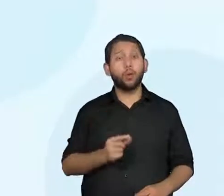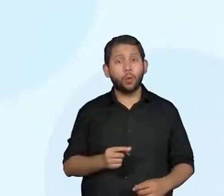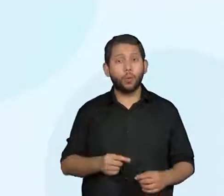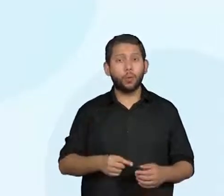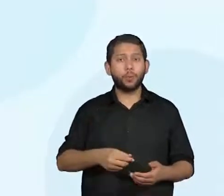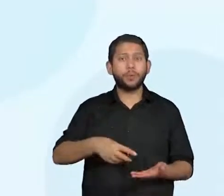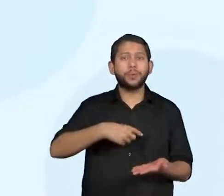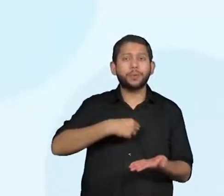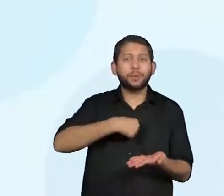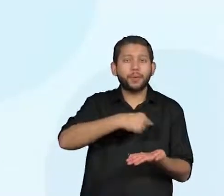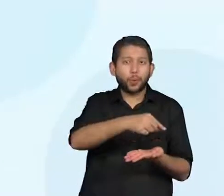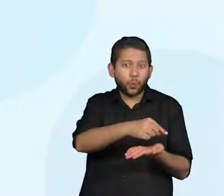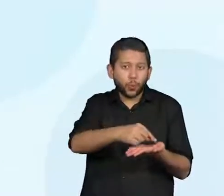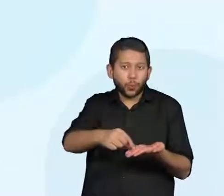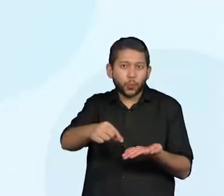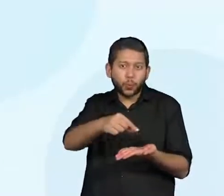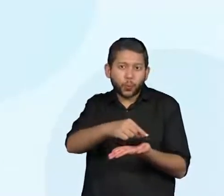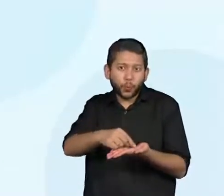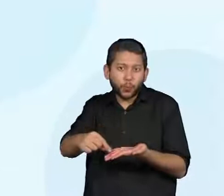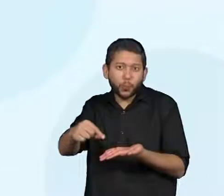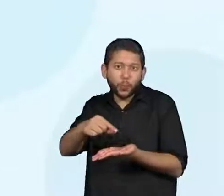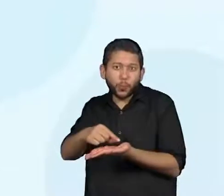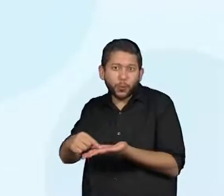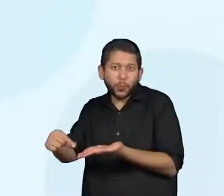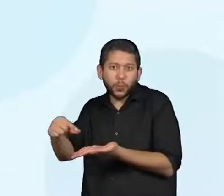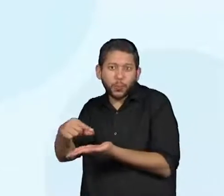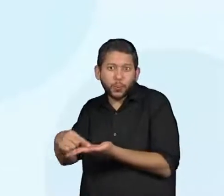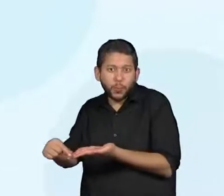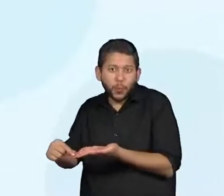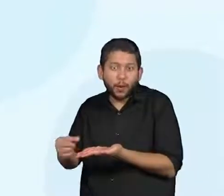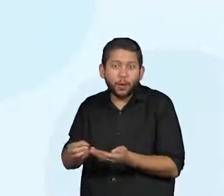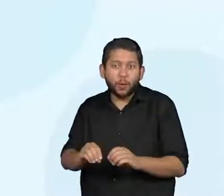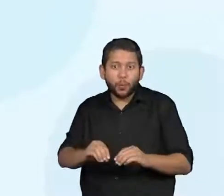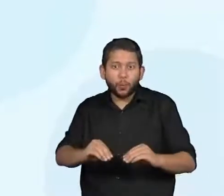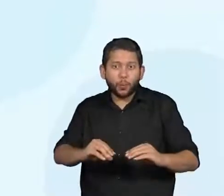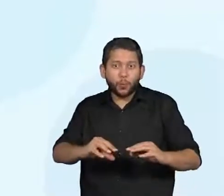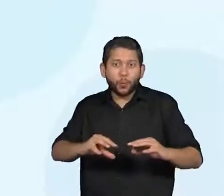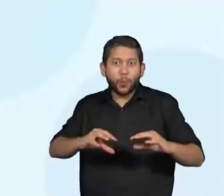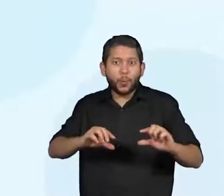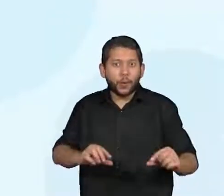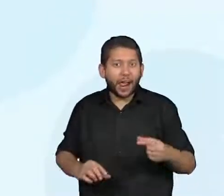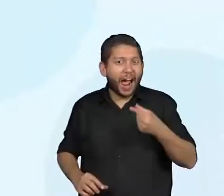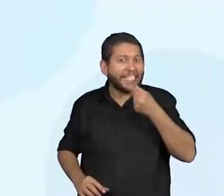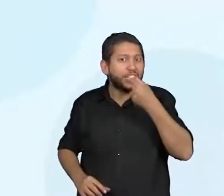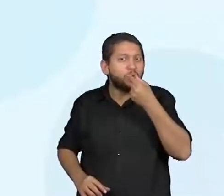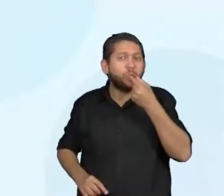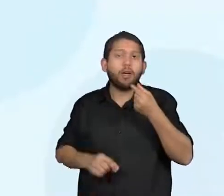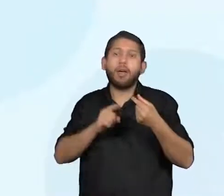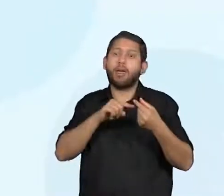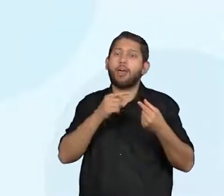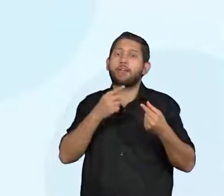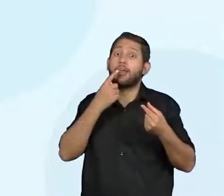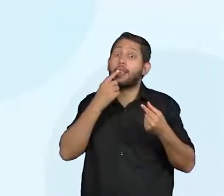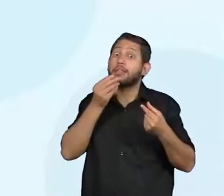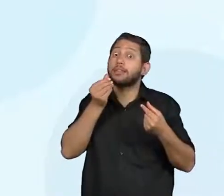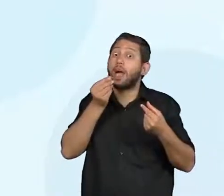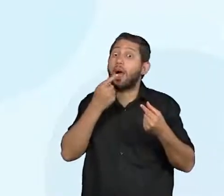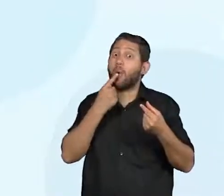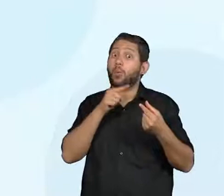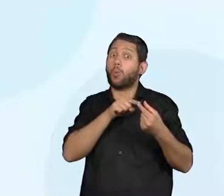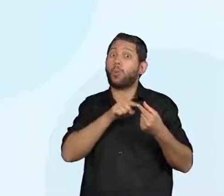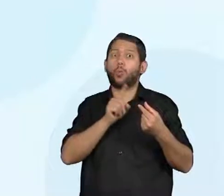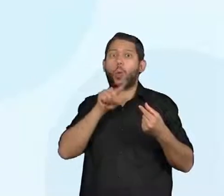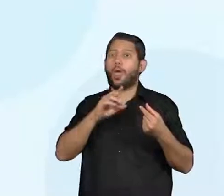polvilho salgado. Embora o açúcar esteja ali só uma pitadinha, mas o biscoito vai ficar